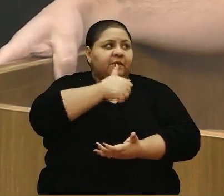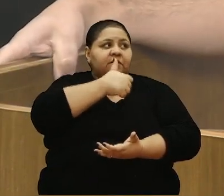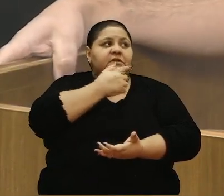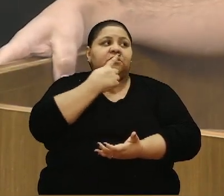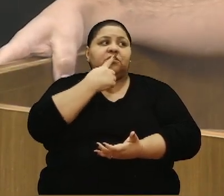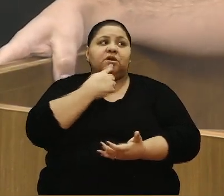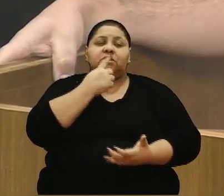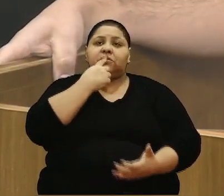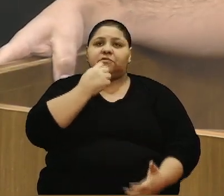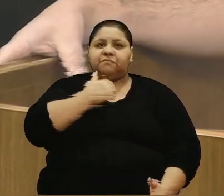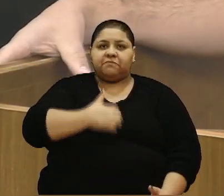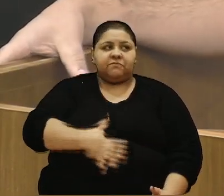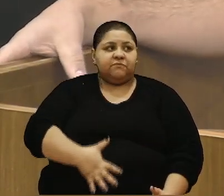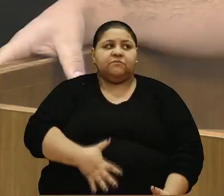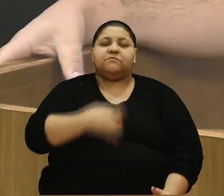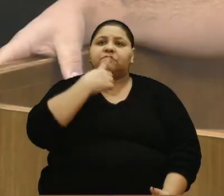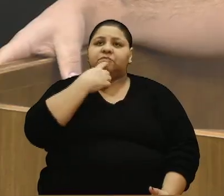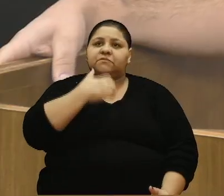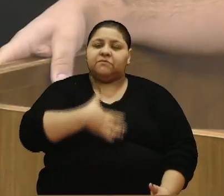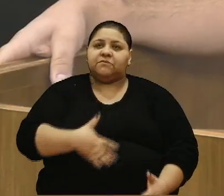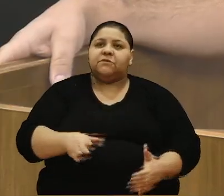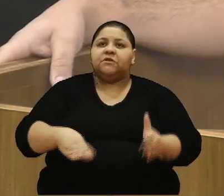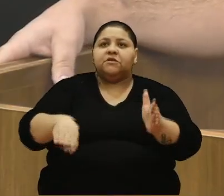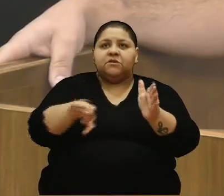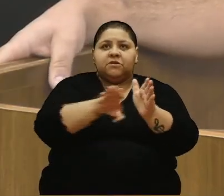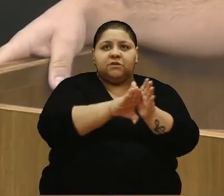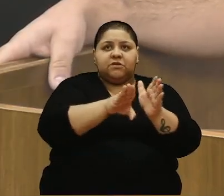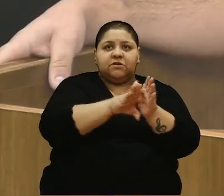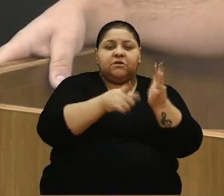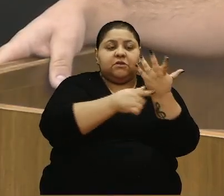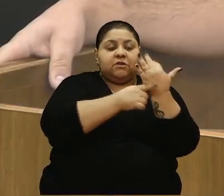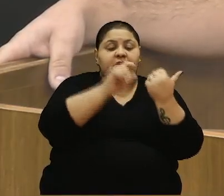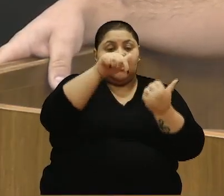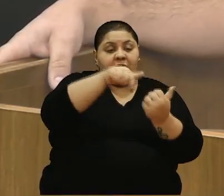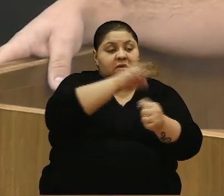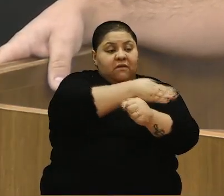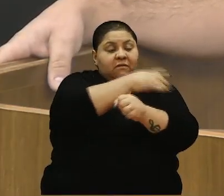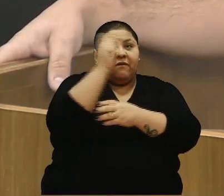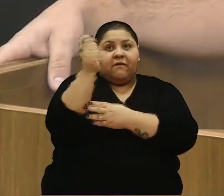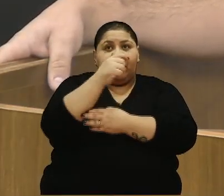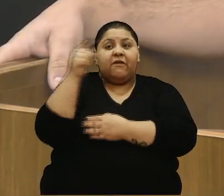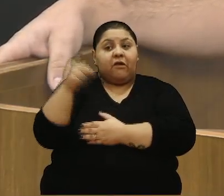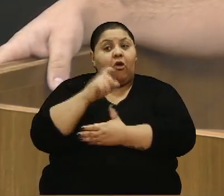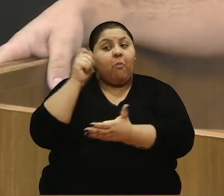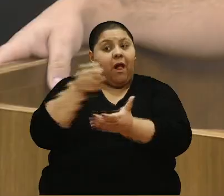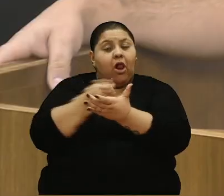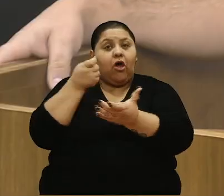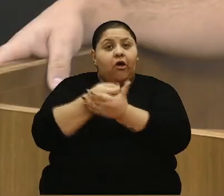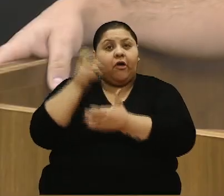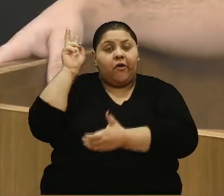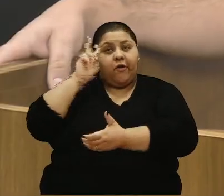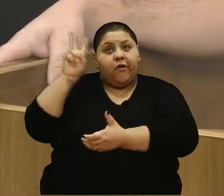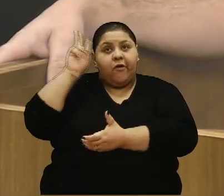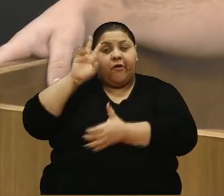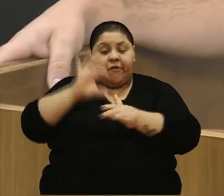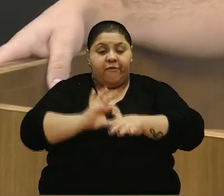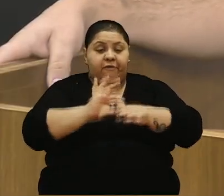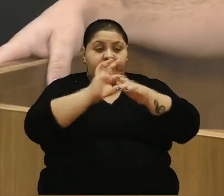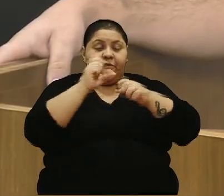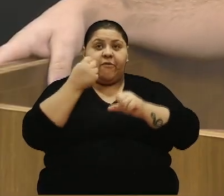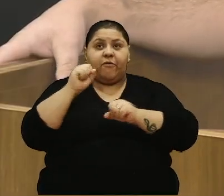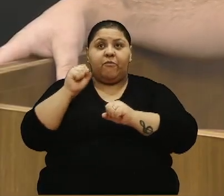nós esperamos que o campus da URGS venha o quanto antes para a Serra Gaúcha, uma luta histórica aqui da nossa cidade, presidi por 8 anos essa